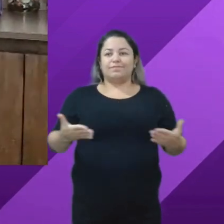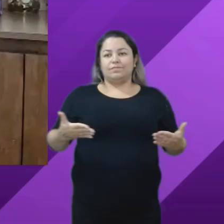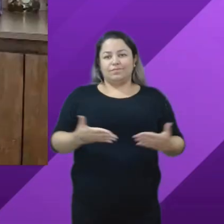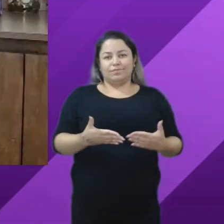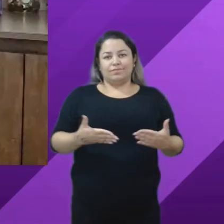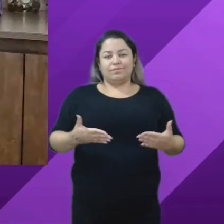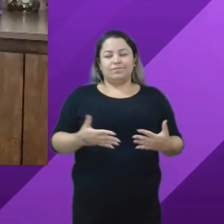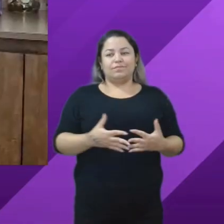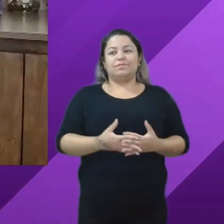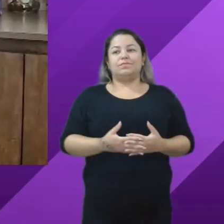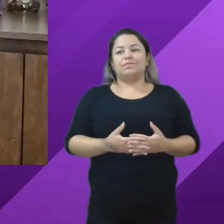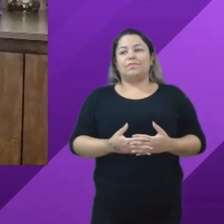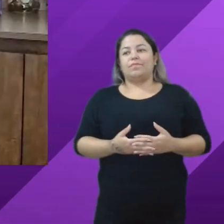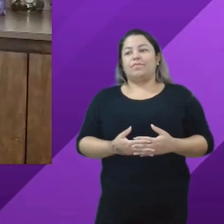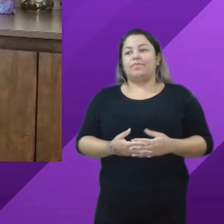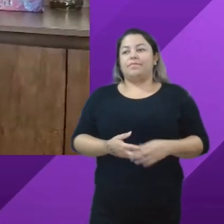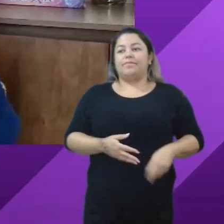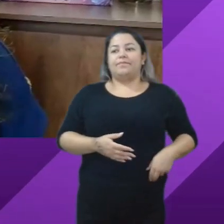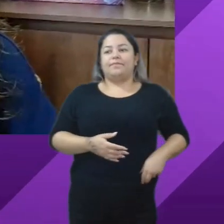Tati?